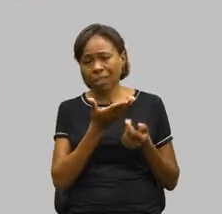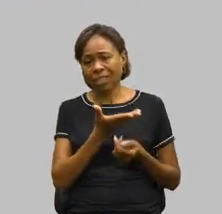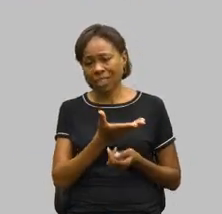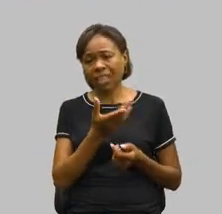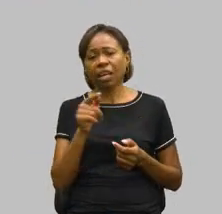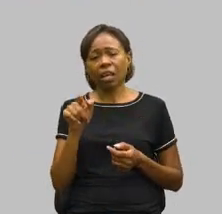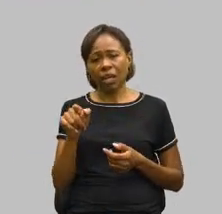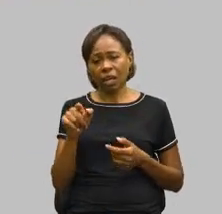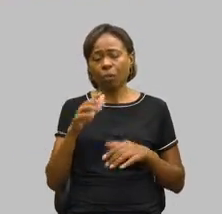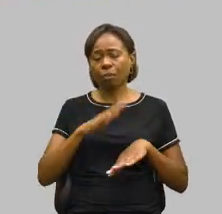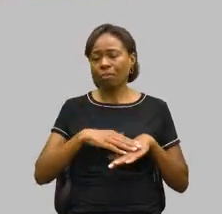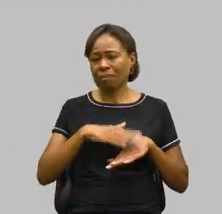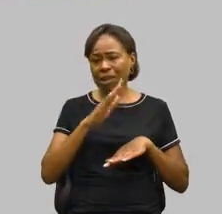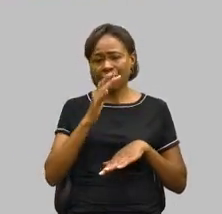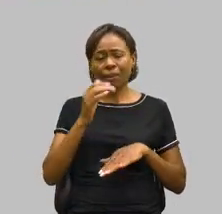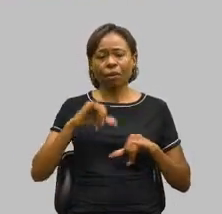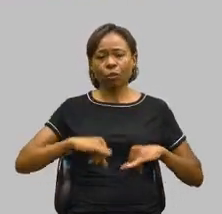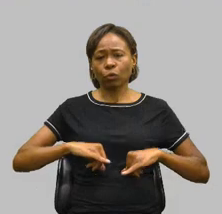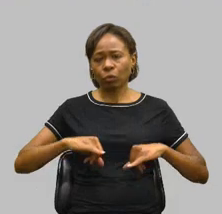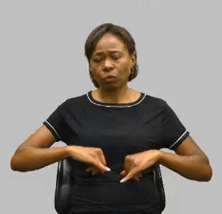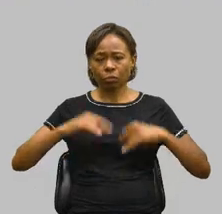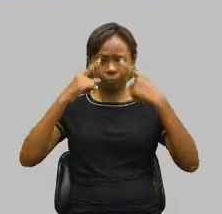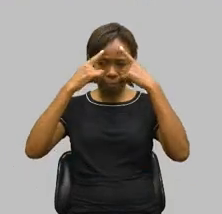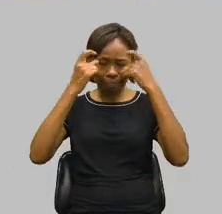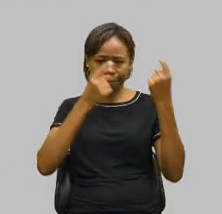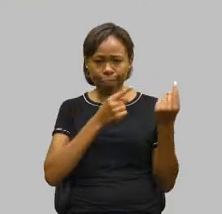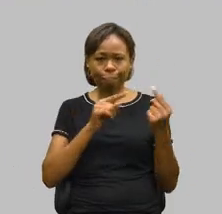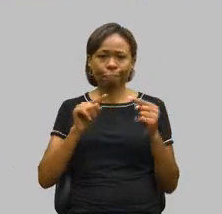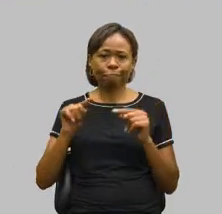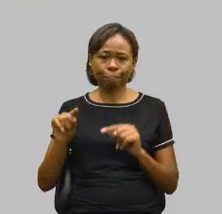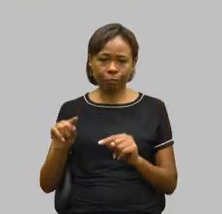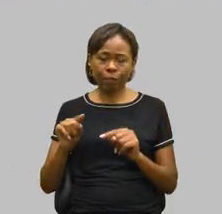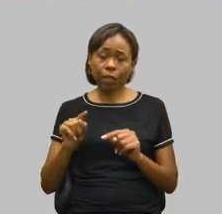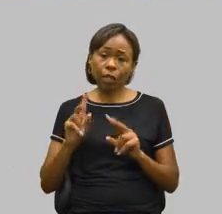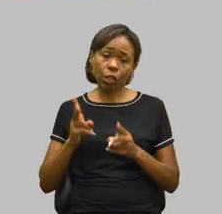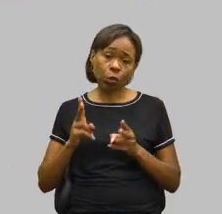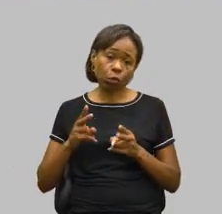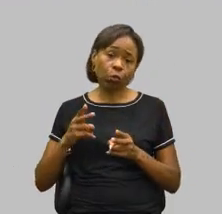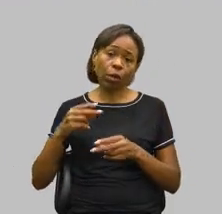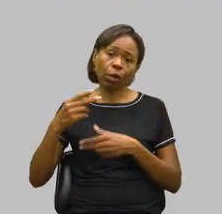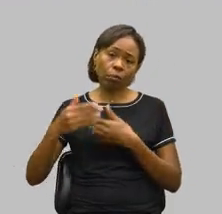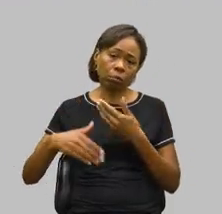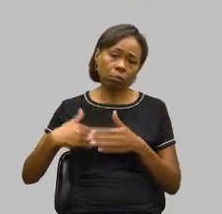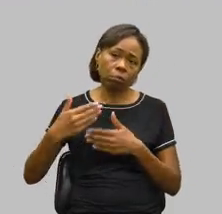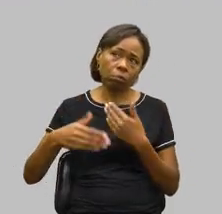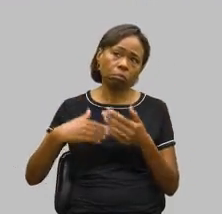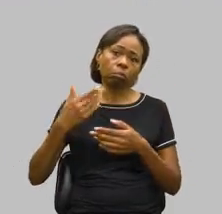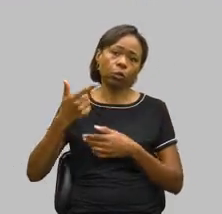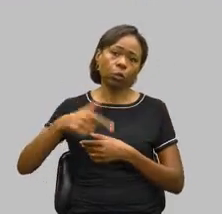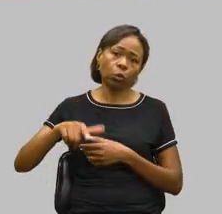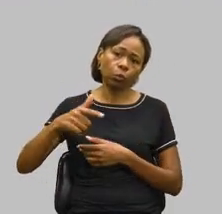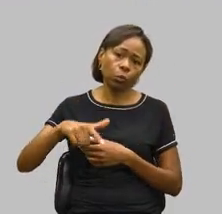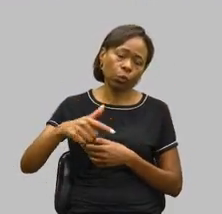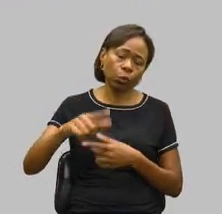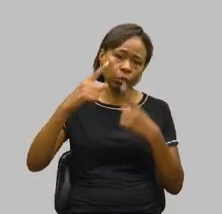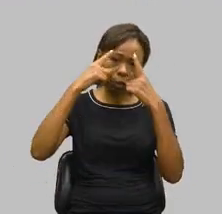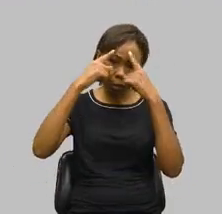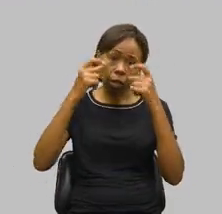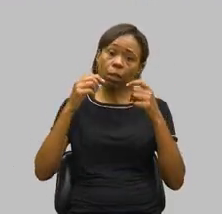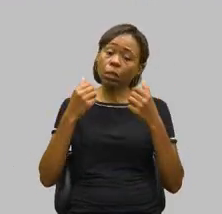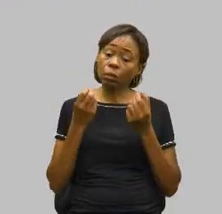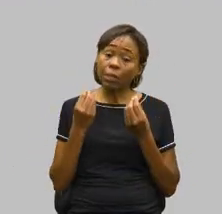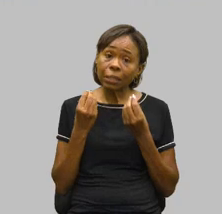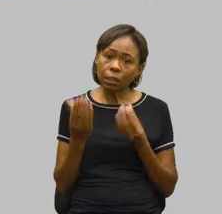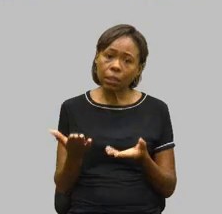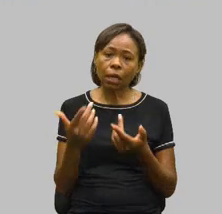suscetíveis a sofrerem violência e a permanecerem no ciclo de violência então oportunizar emprego e renda para essas mulheres